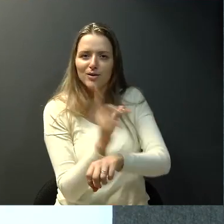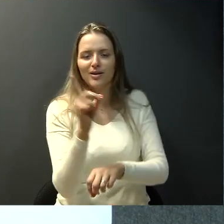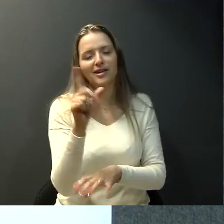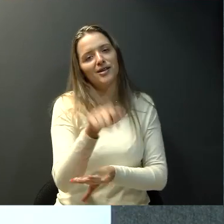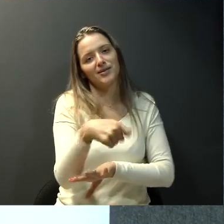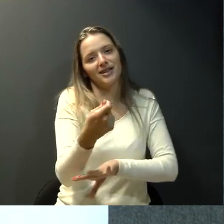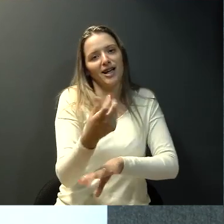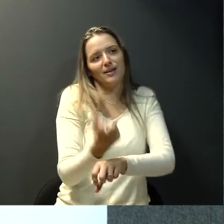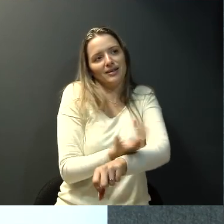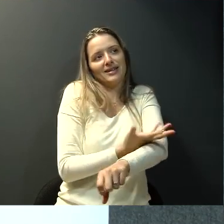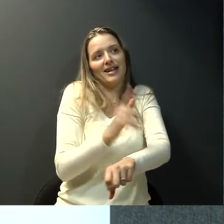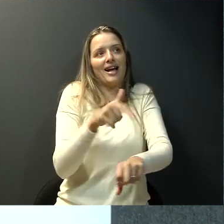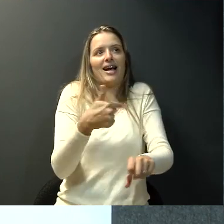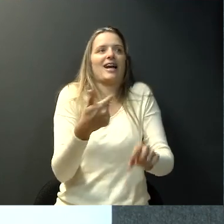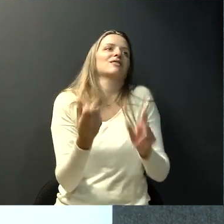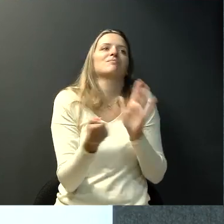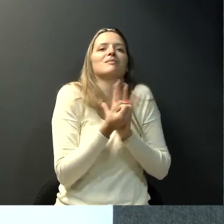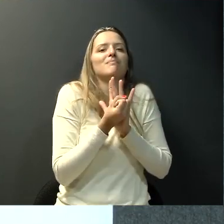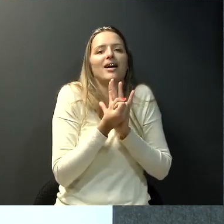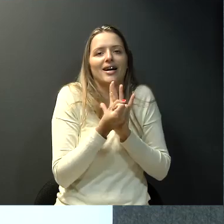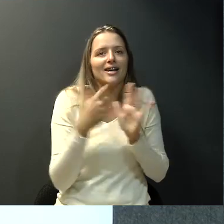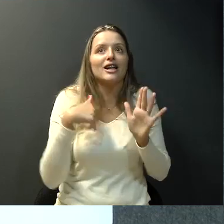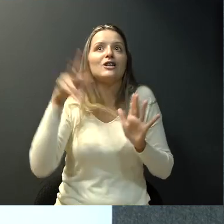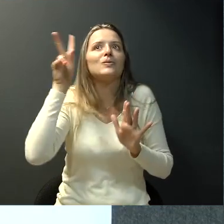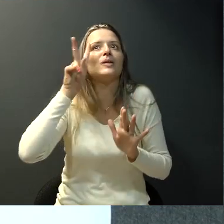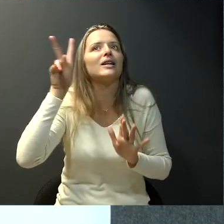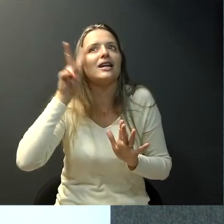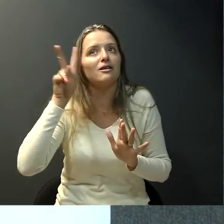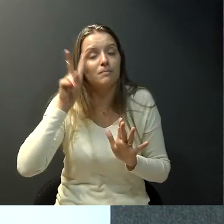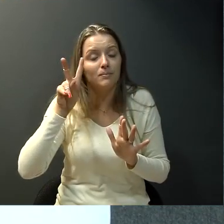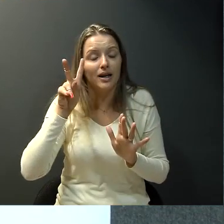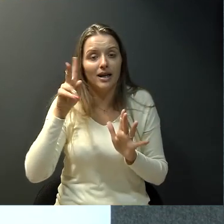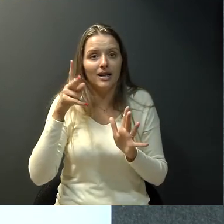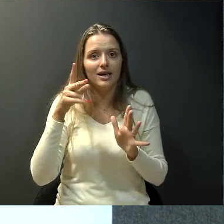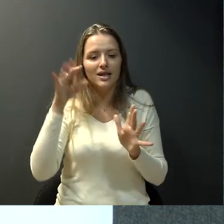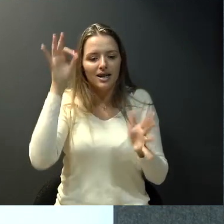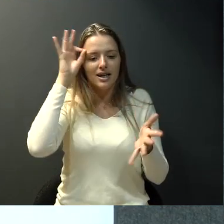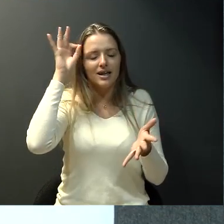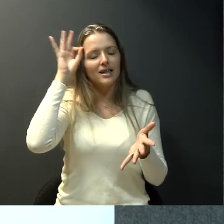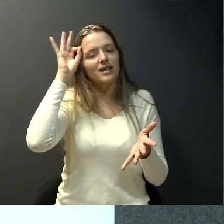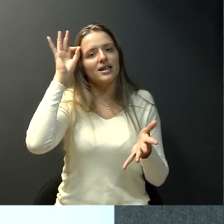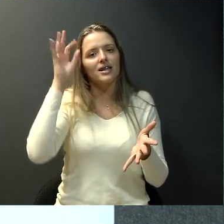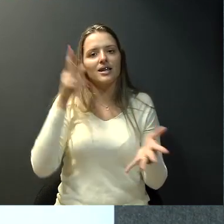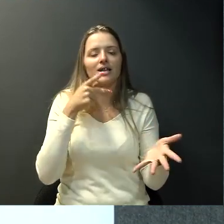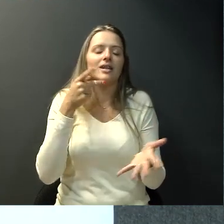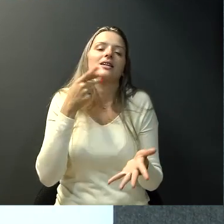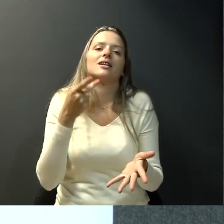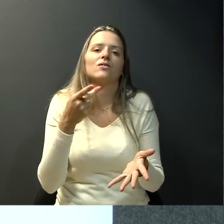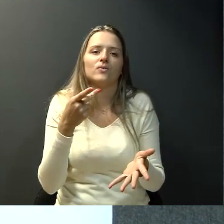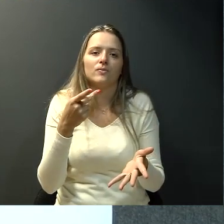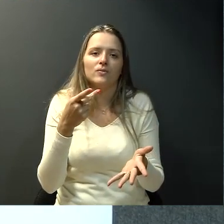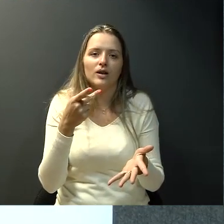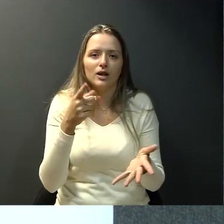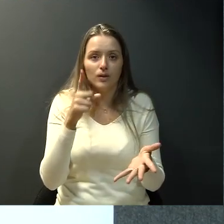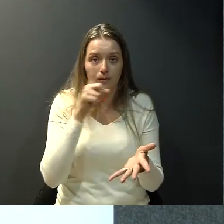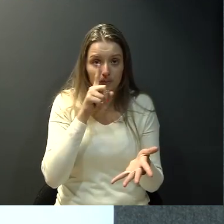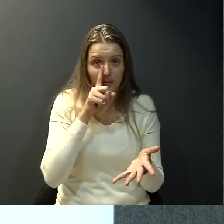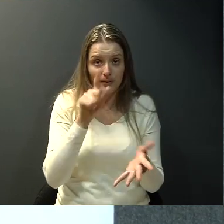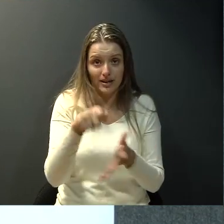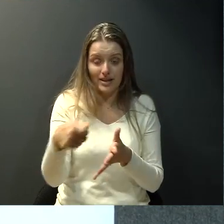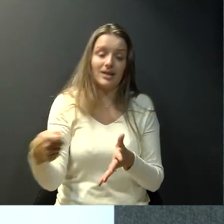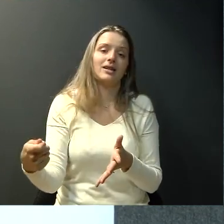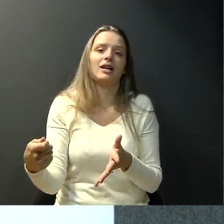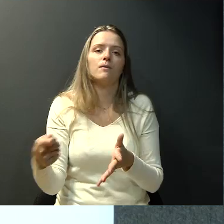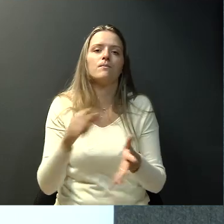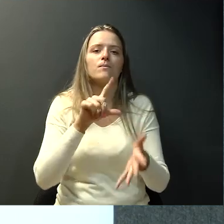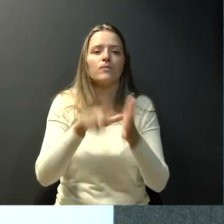mãe foi mais marcante, assim, para mim. Depois, quando ele foi escolhido para ir jogar na Seleção Brasileira de Surdos pela